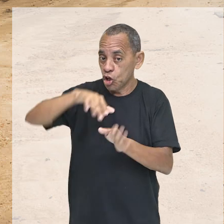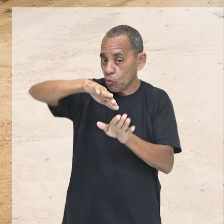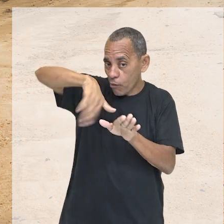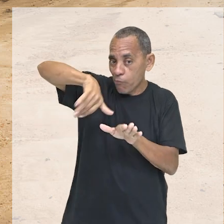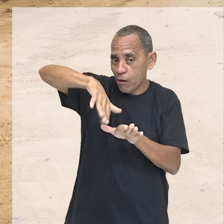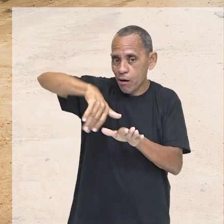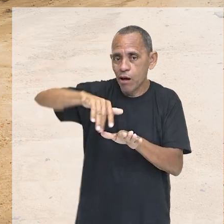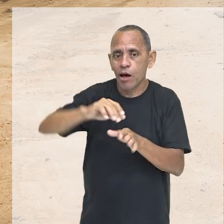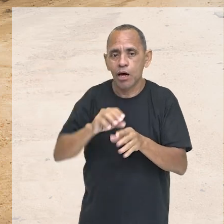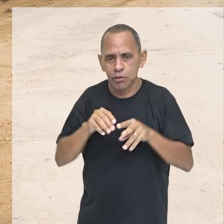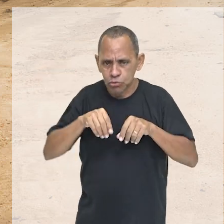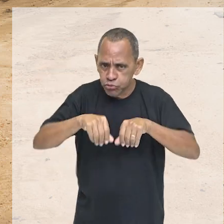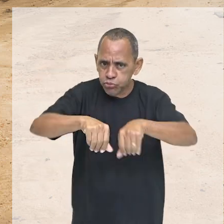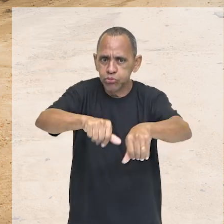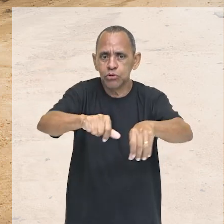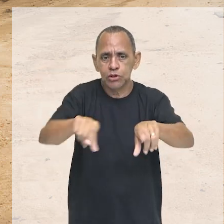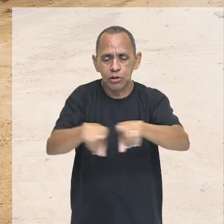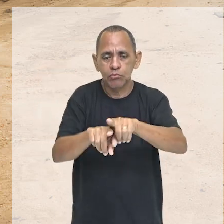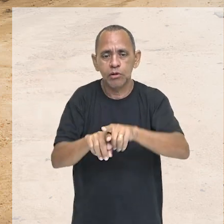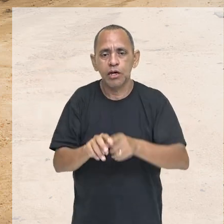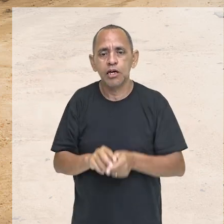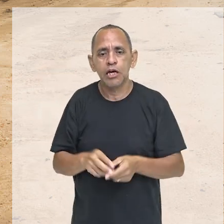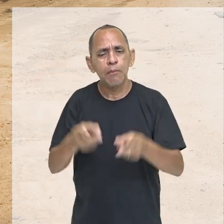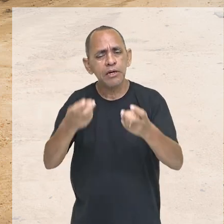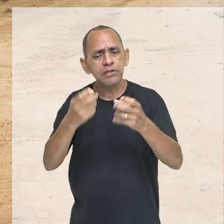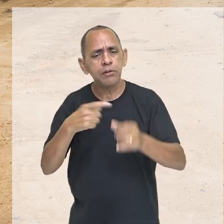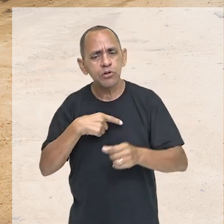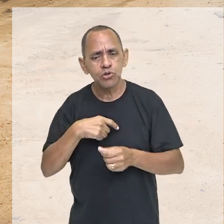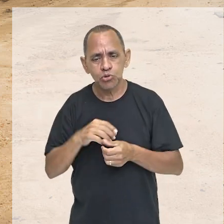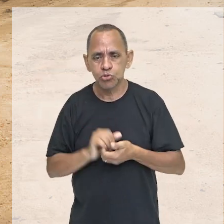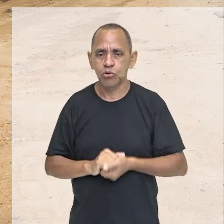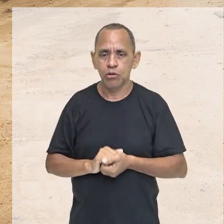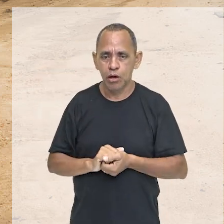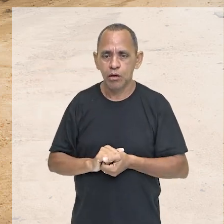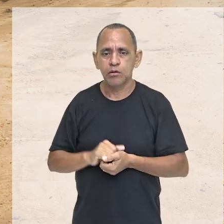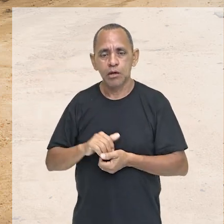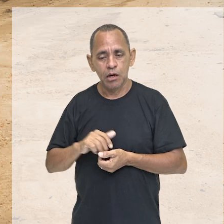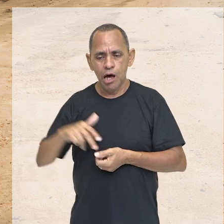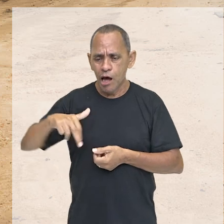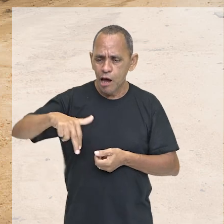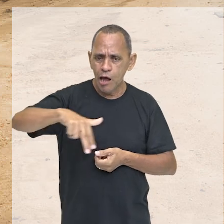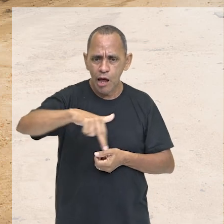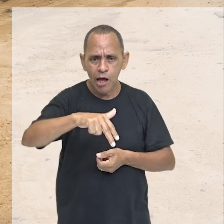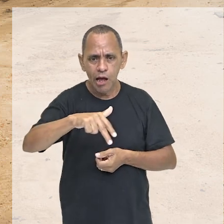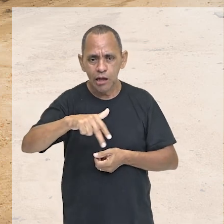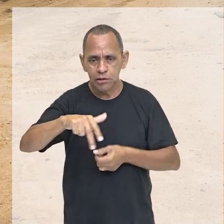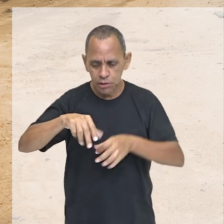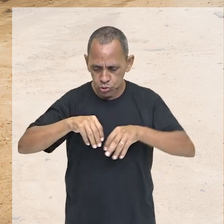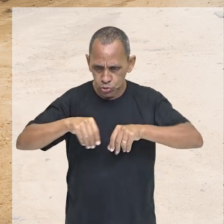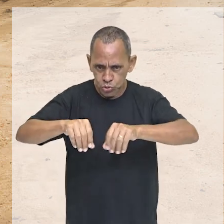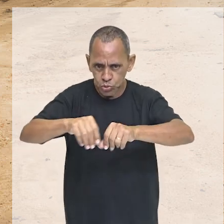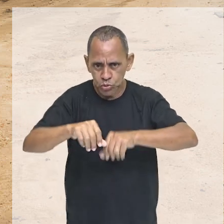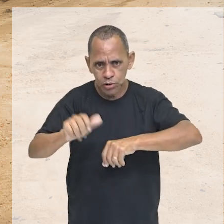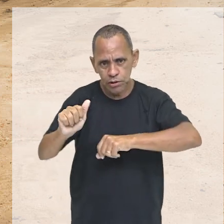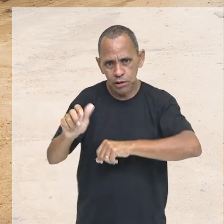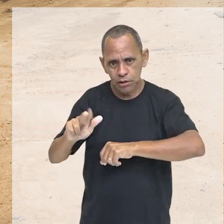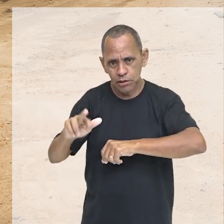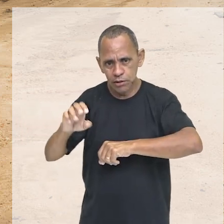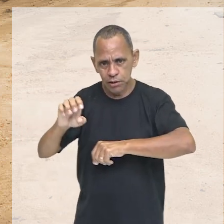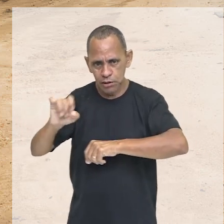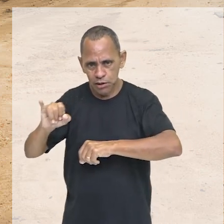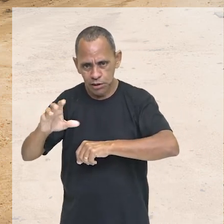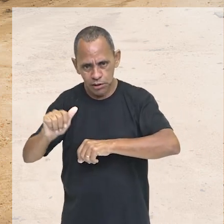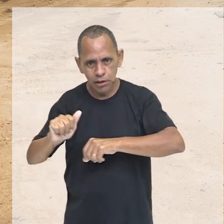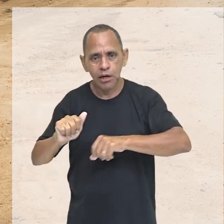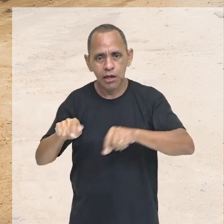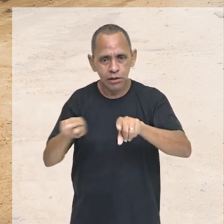percebo que eu estou pisando aqui na areia. Você vai perceber que quando estamos falando